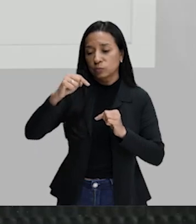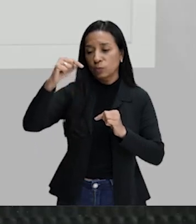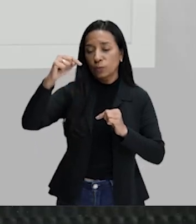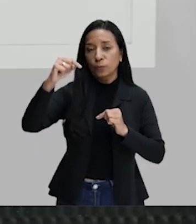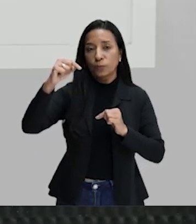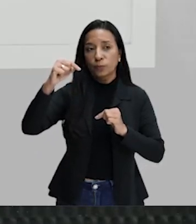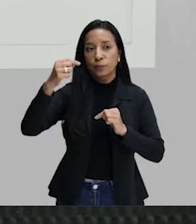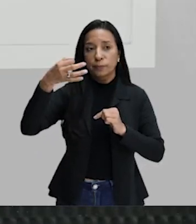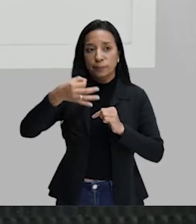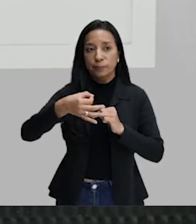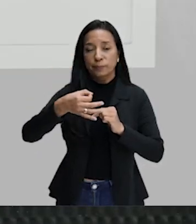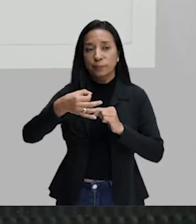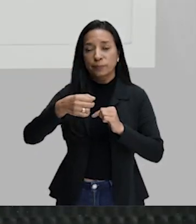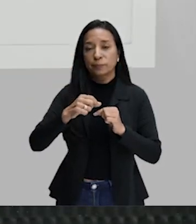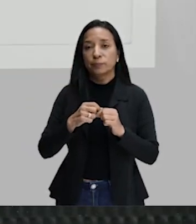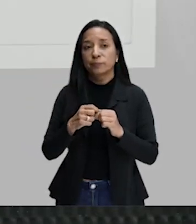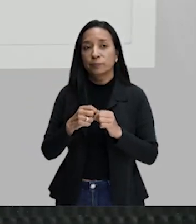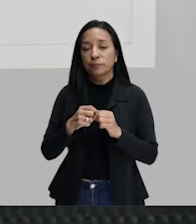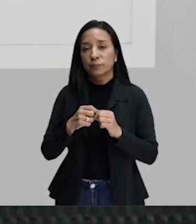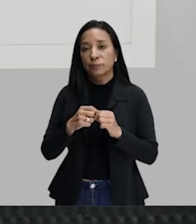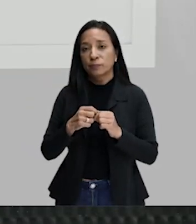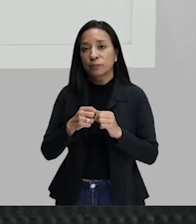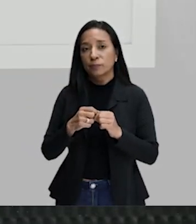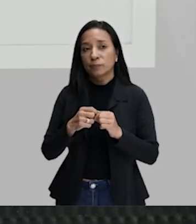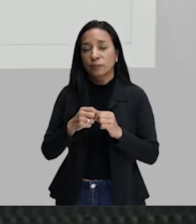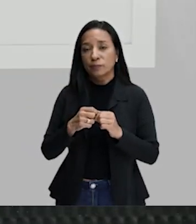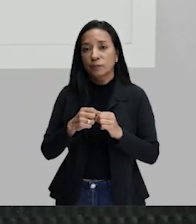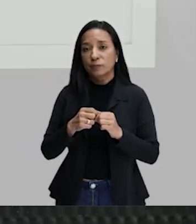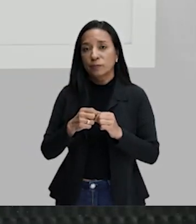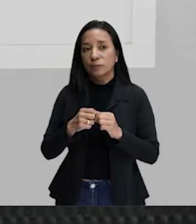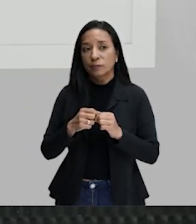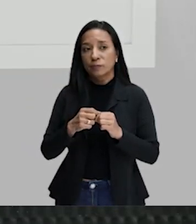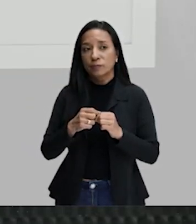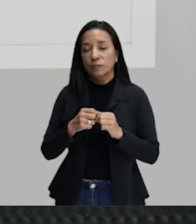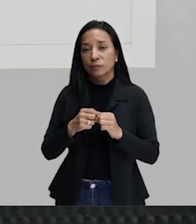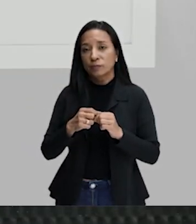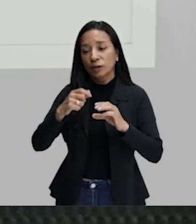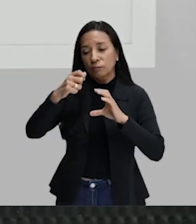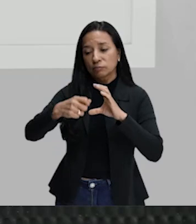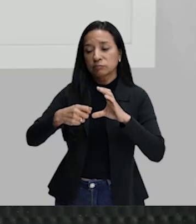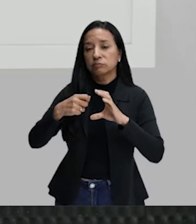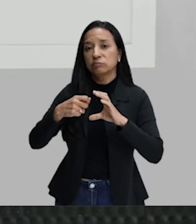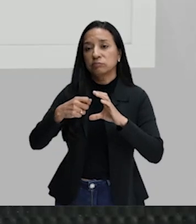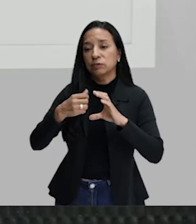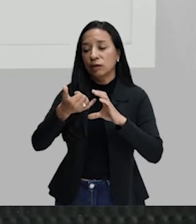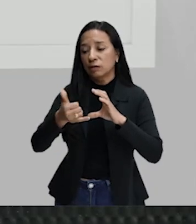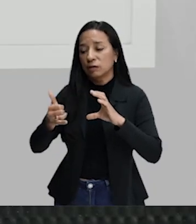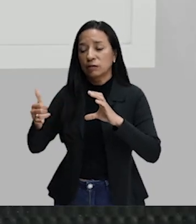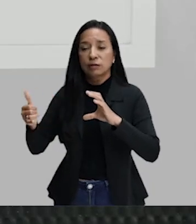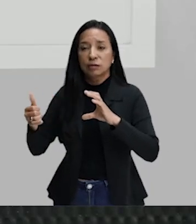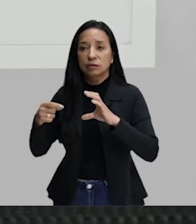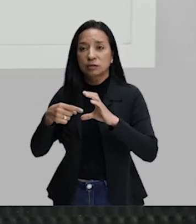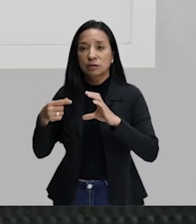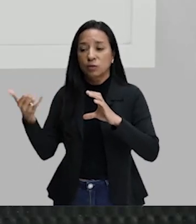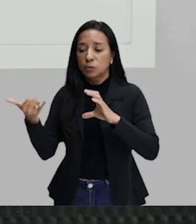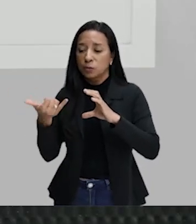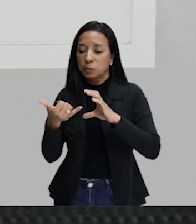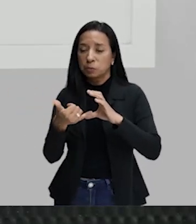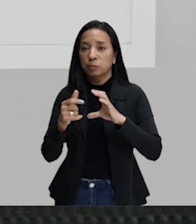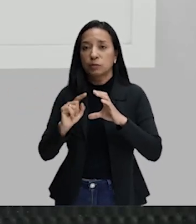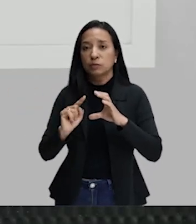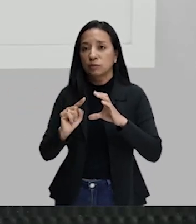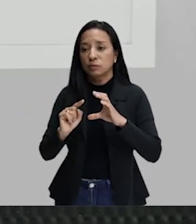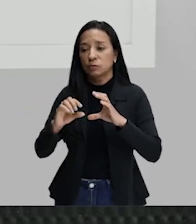Certo? Mas é o seguinte, a velocidade, né, a carga elétrica agora, ela não vai mais entrar